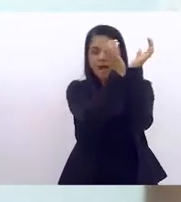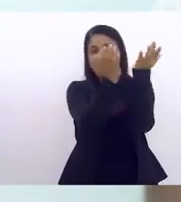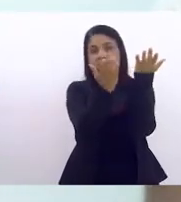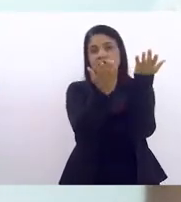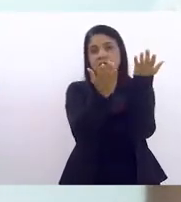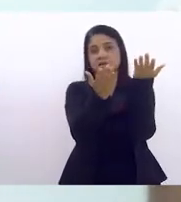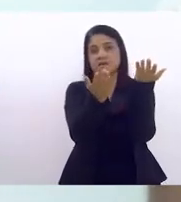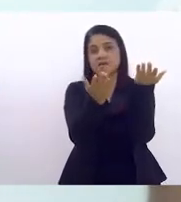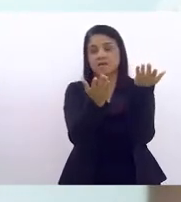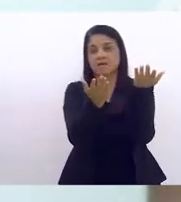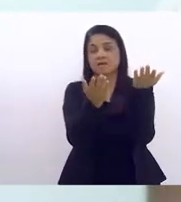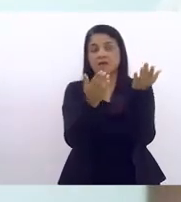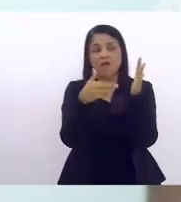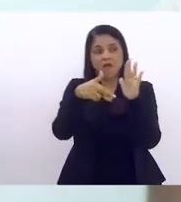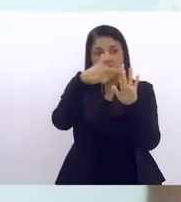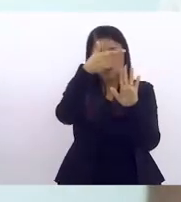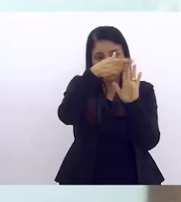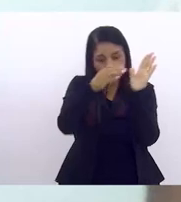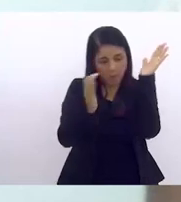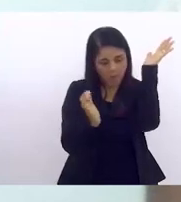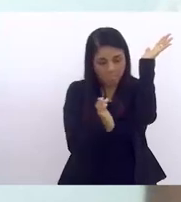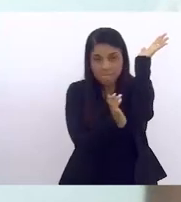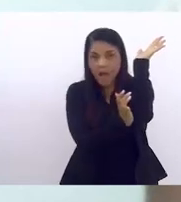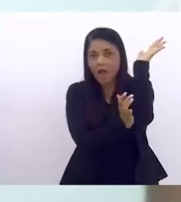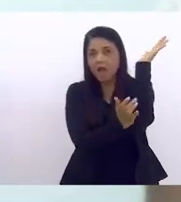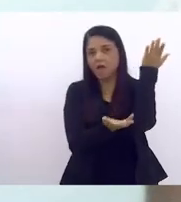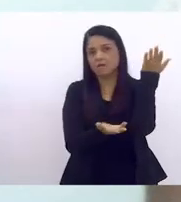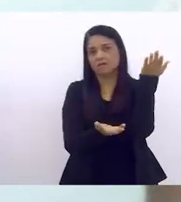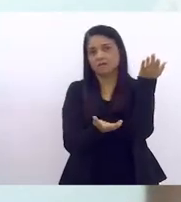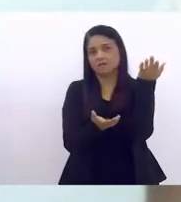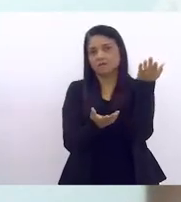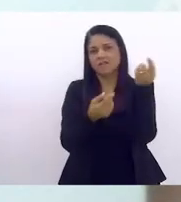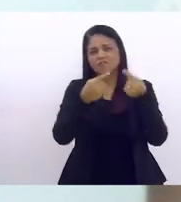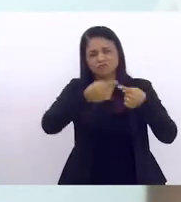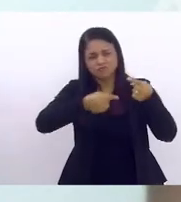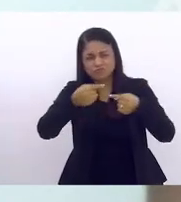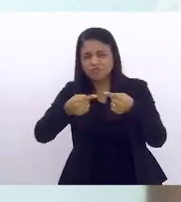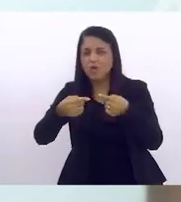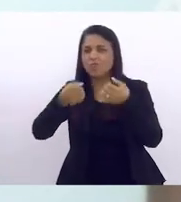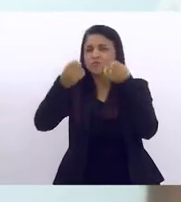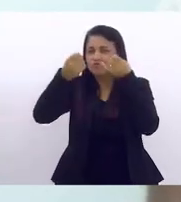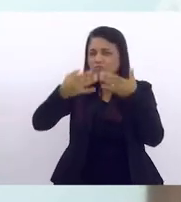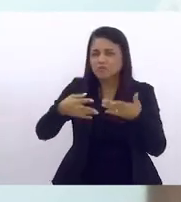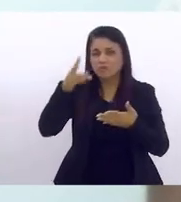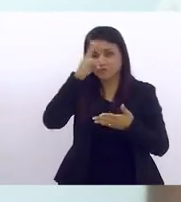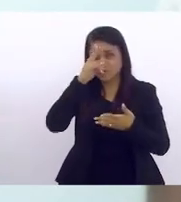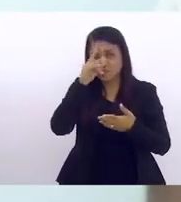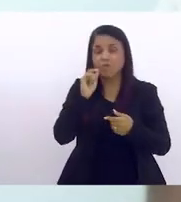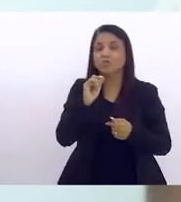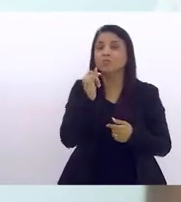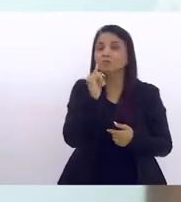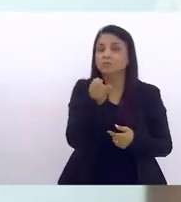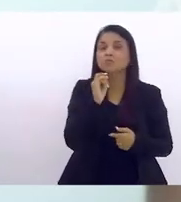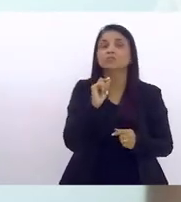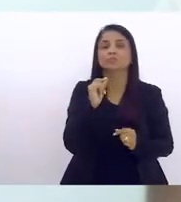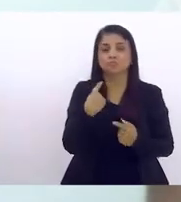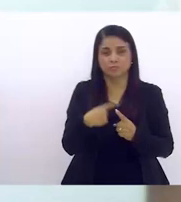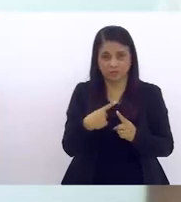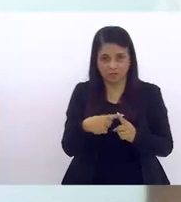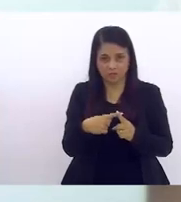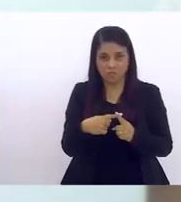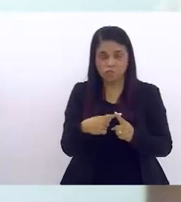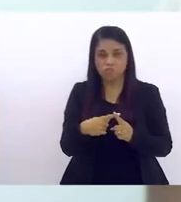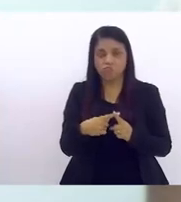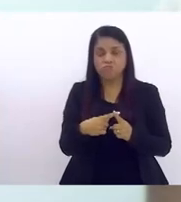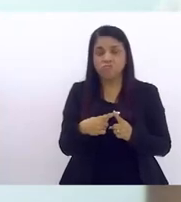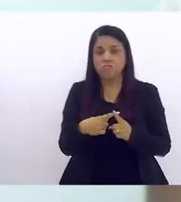estadual. Depois a gente esclareceu, houve uma discussão. Por que eu estou contando essas histórias todas? Para dizer que a gente tem que lembrar que nada é